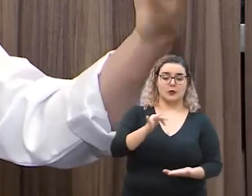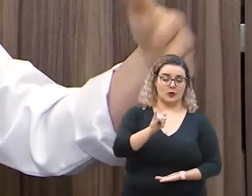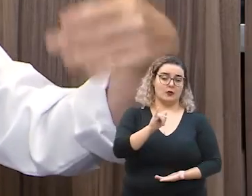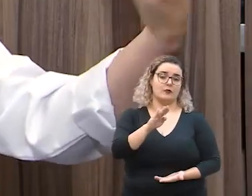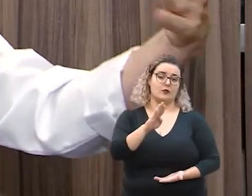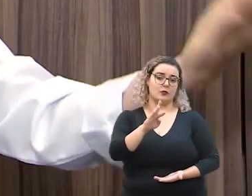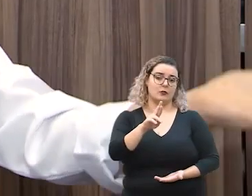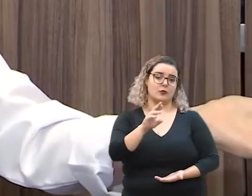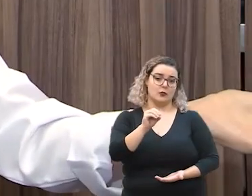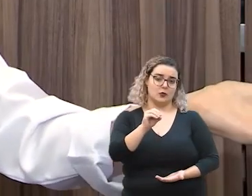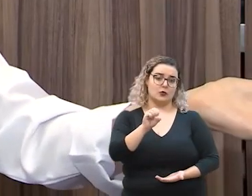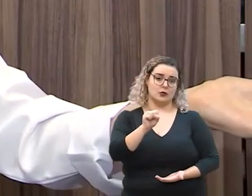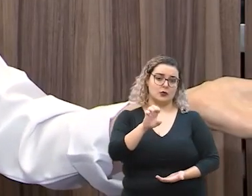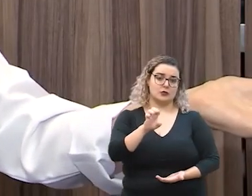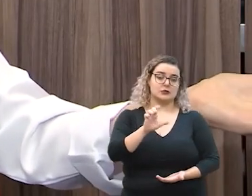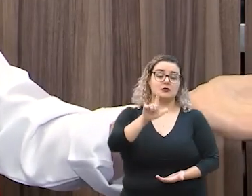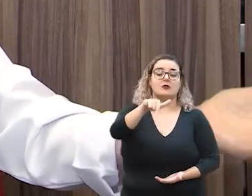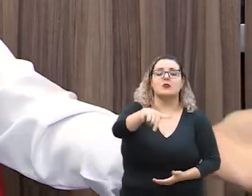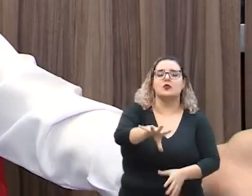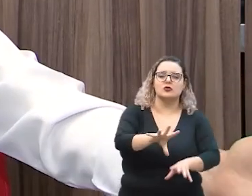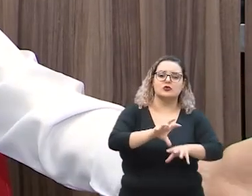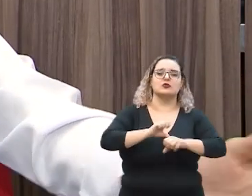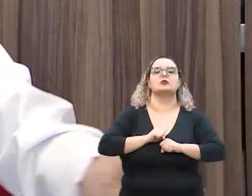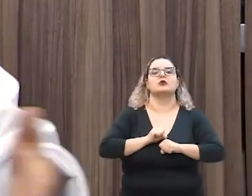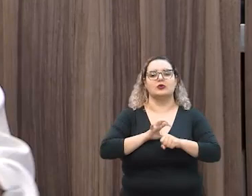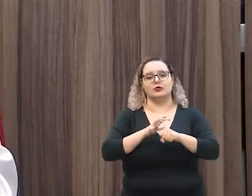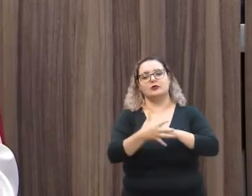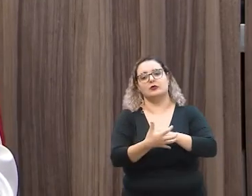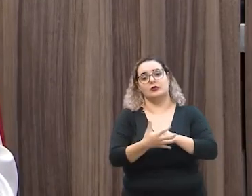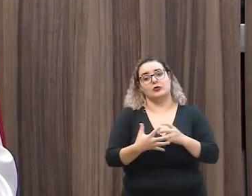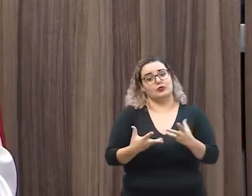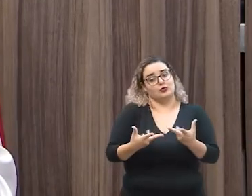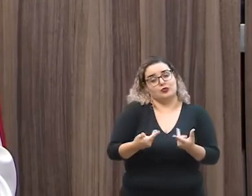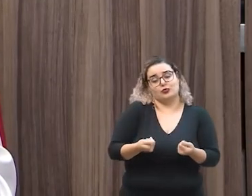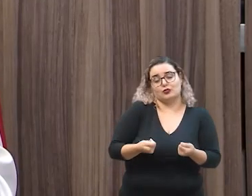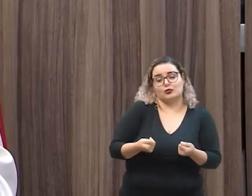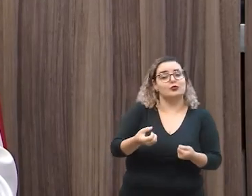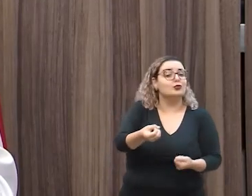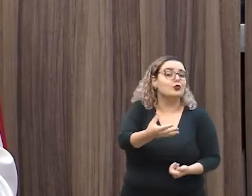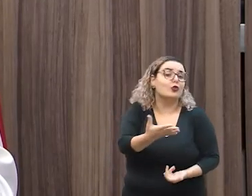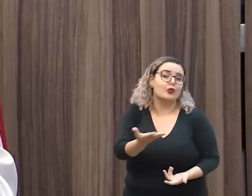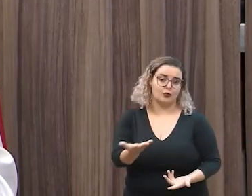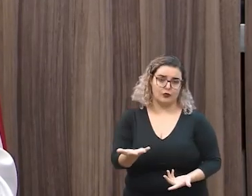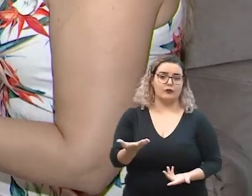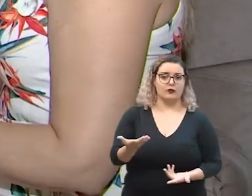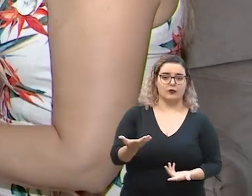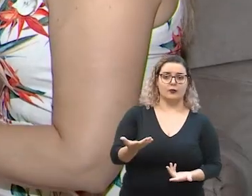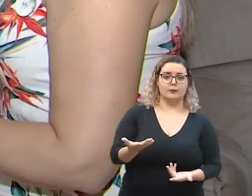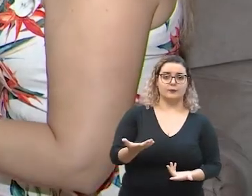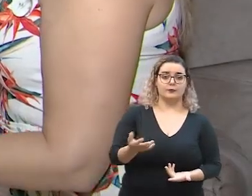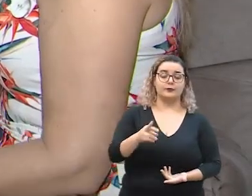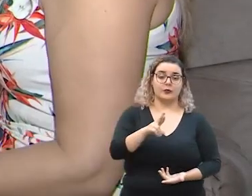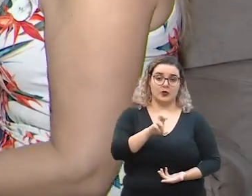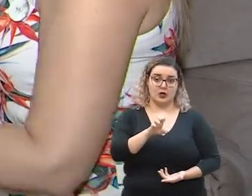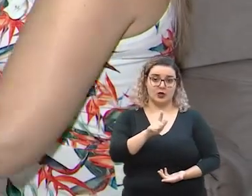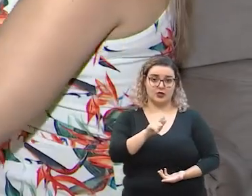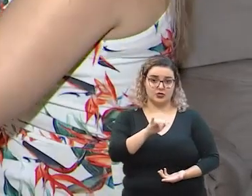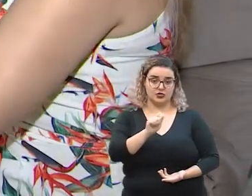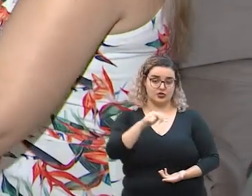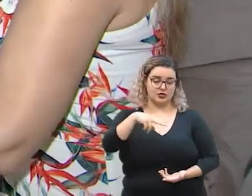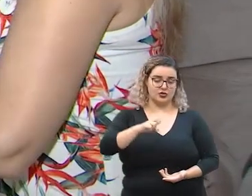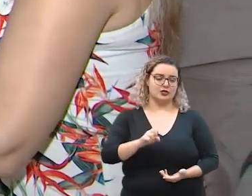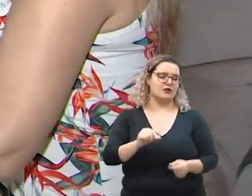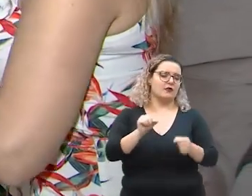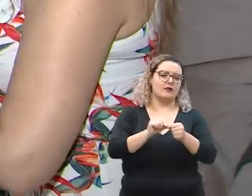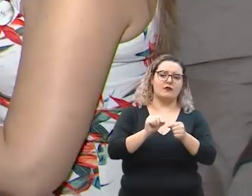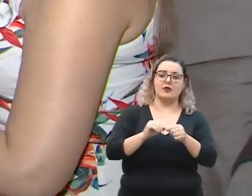fibroses eventualmente pós-Covid, né? Você veja, é tudo muito novo, muito recente. Regiane tem seguido todo